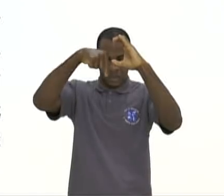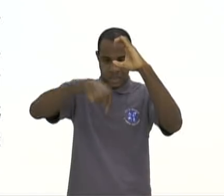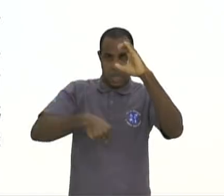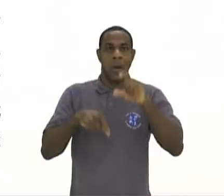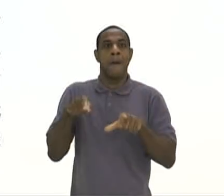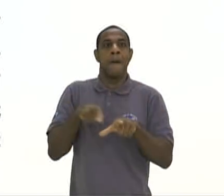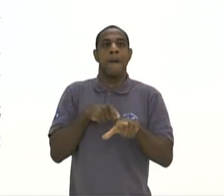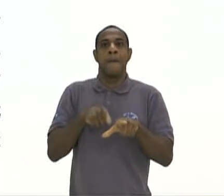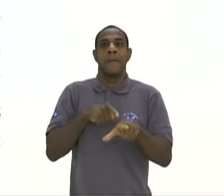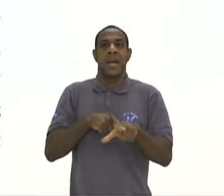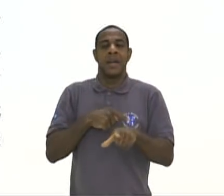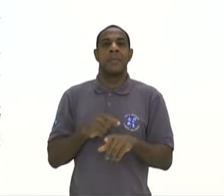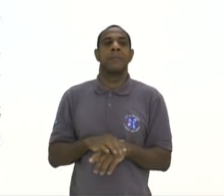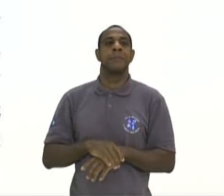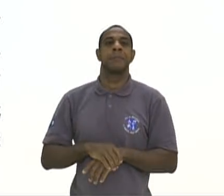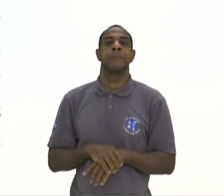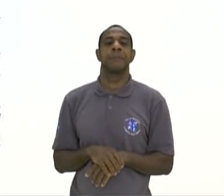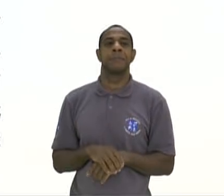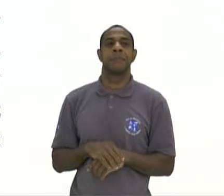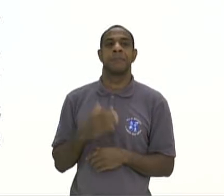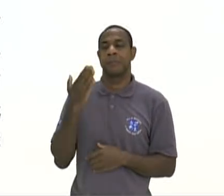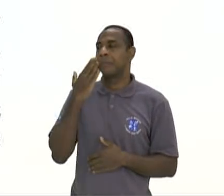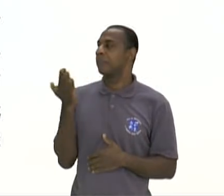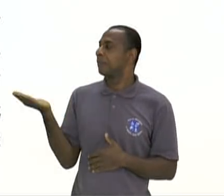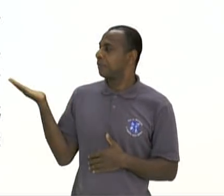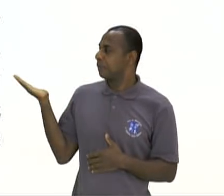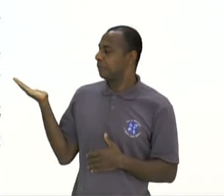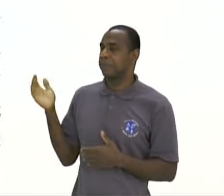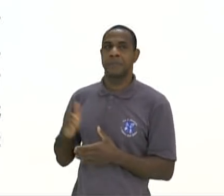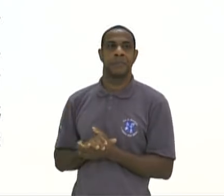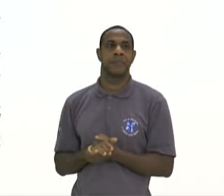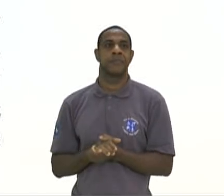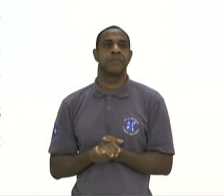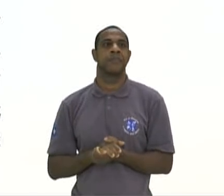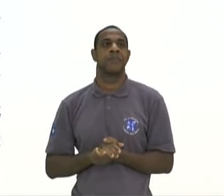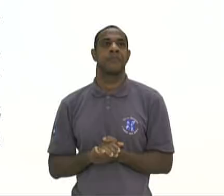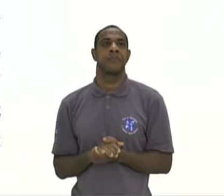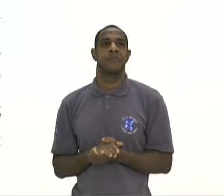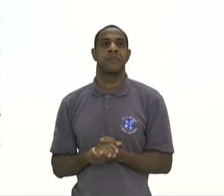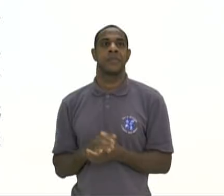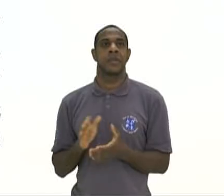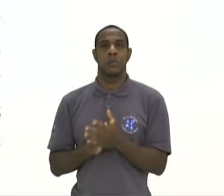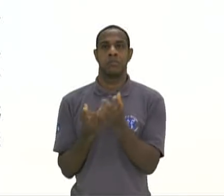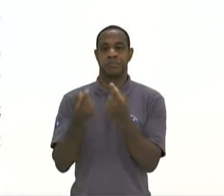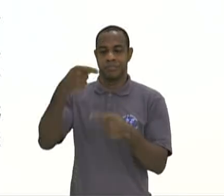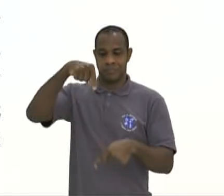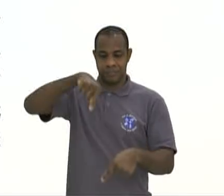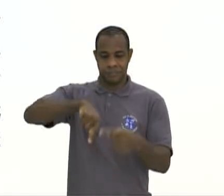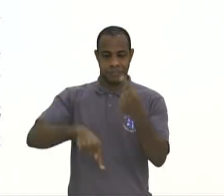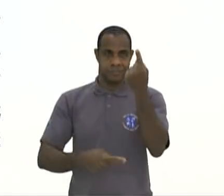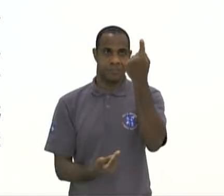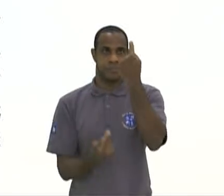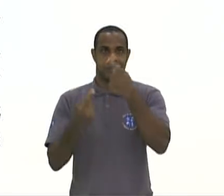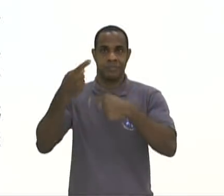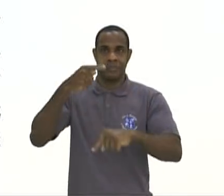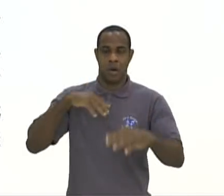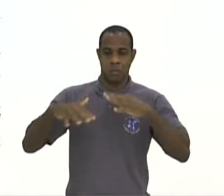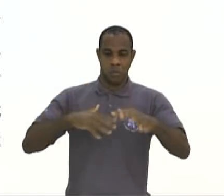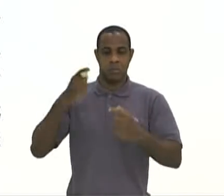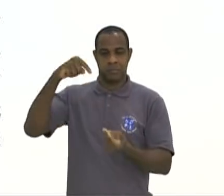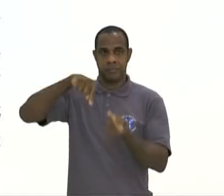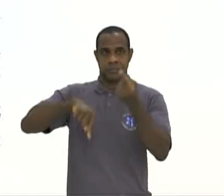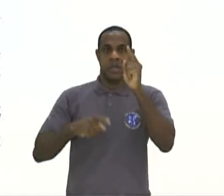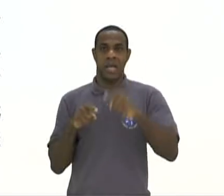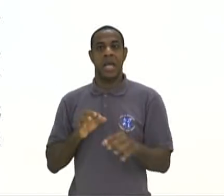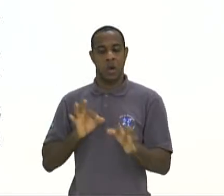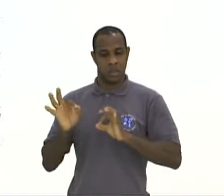parte do pé do calcanhar, né? Vamos estar dentro do tendão calcâneo, né? Então todo o feixe muscular, os grupos musculares que são muito bem